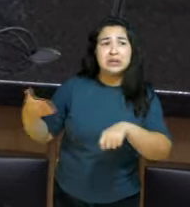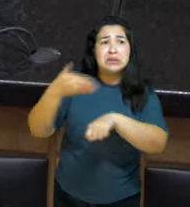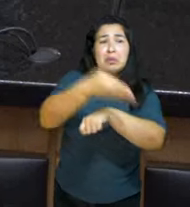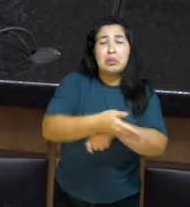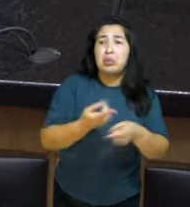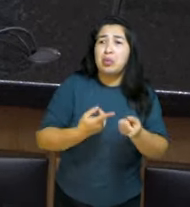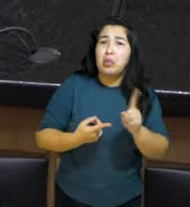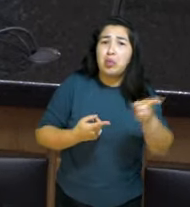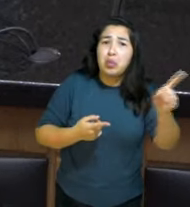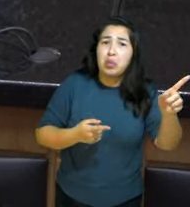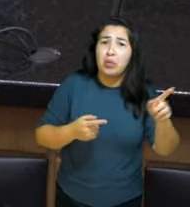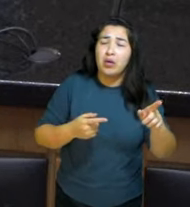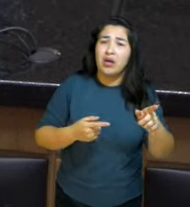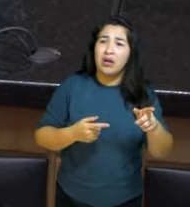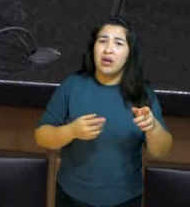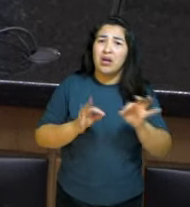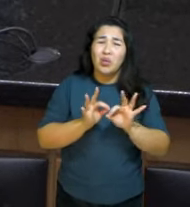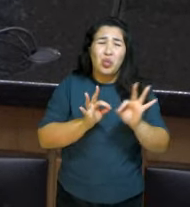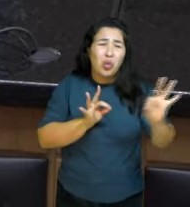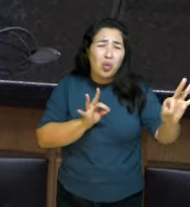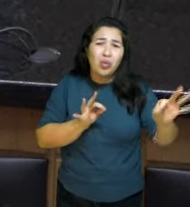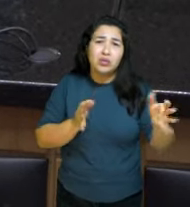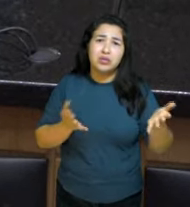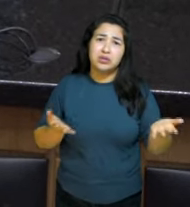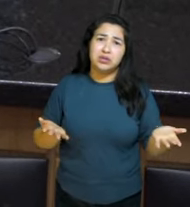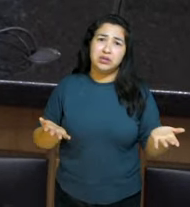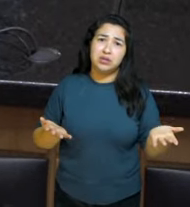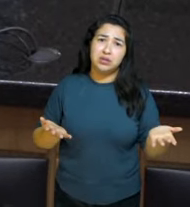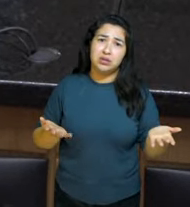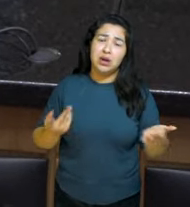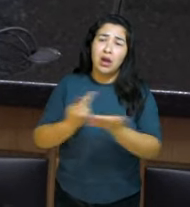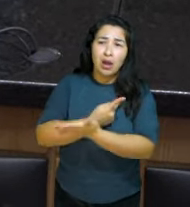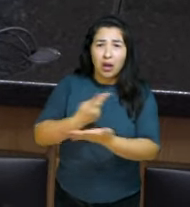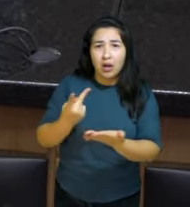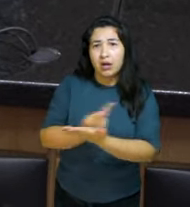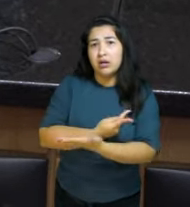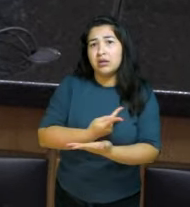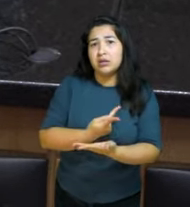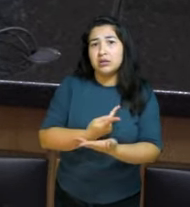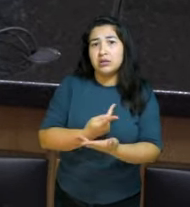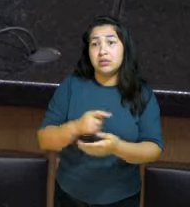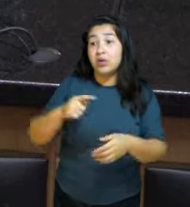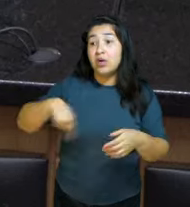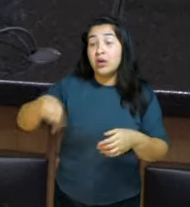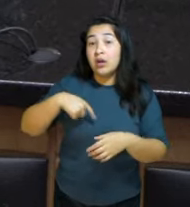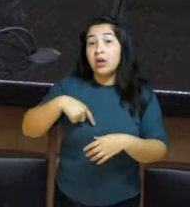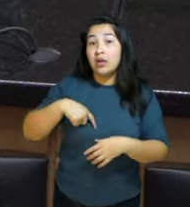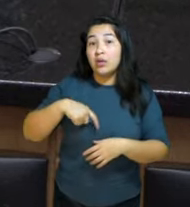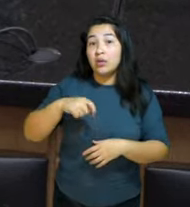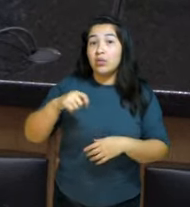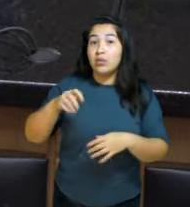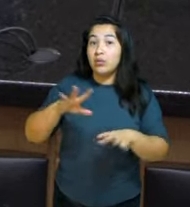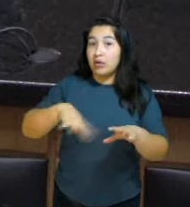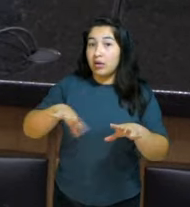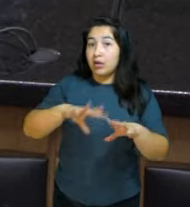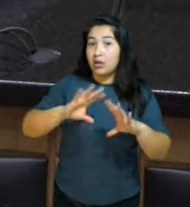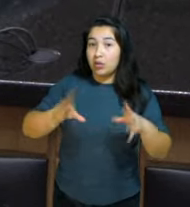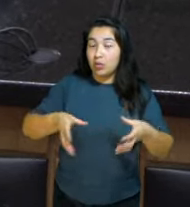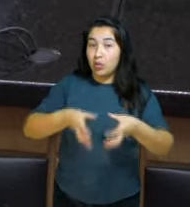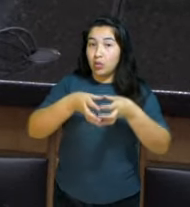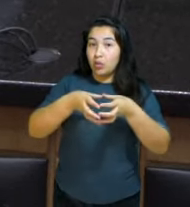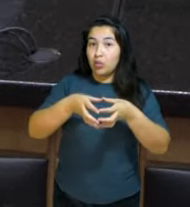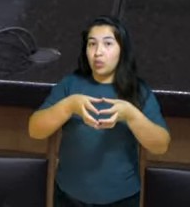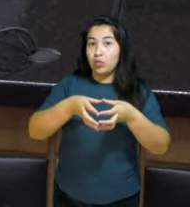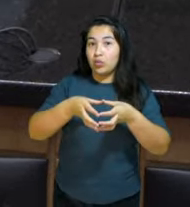eu não conseguir, como vice-presidente, mobilizar os meus árbitros, que são da federação, não